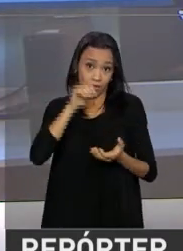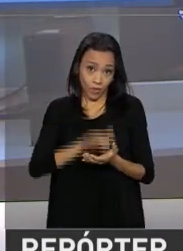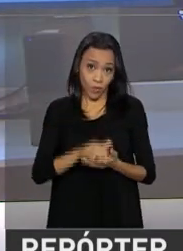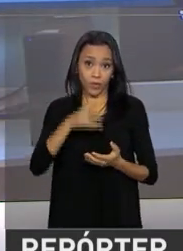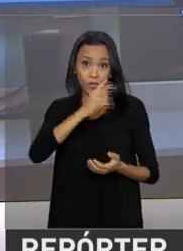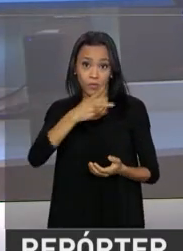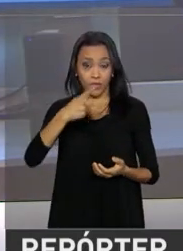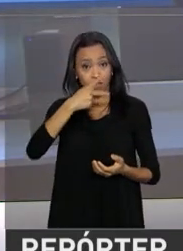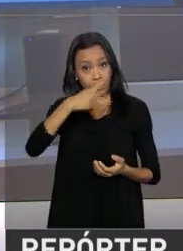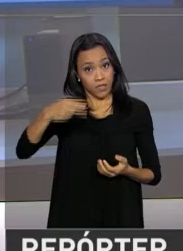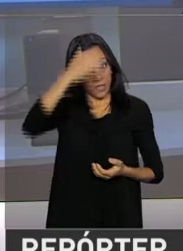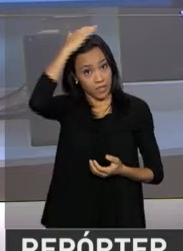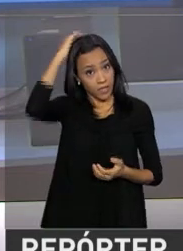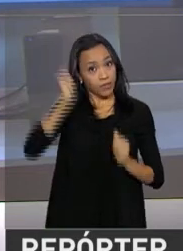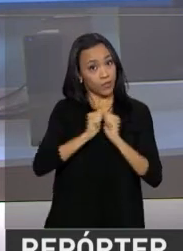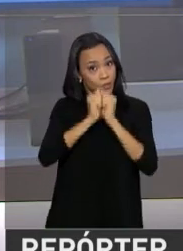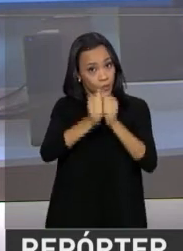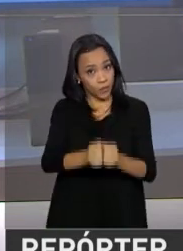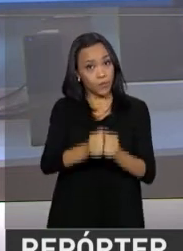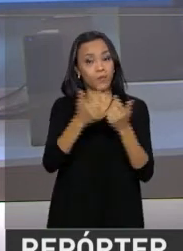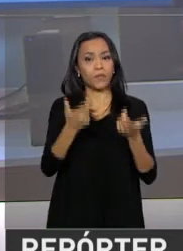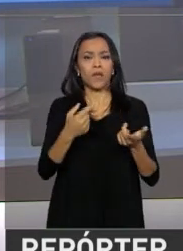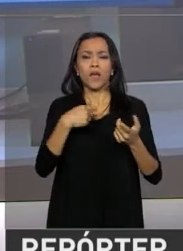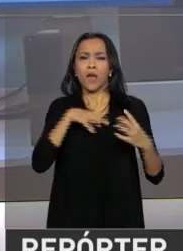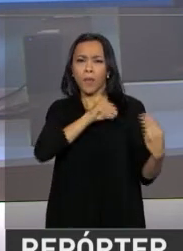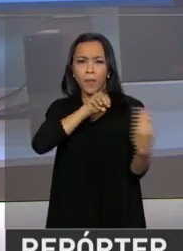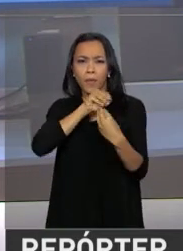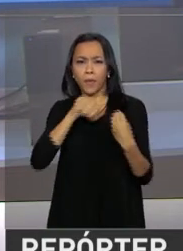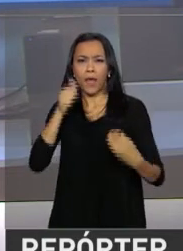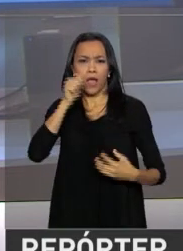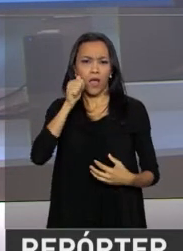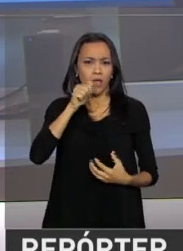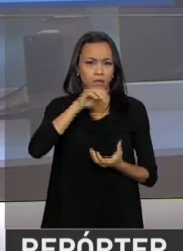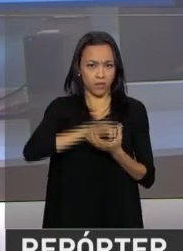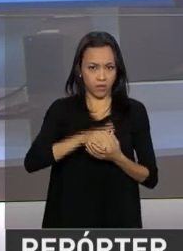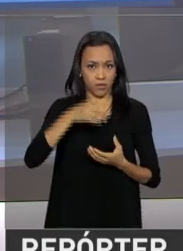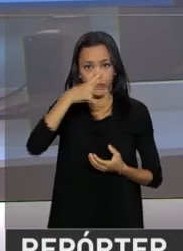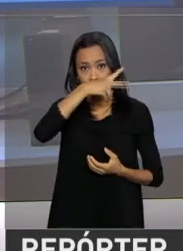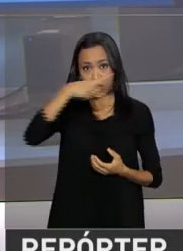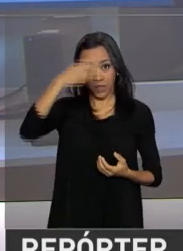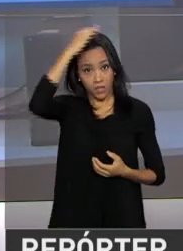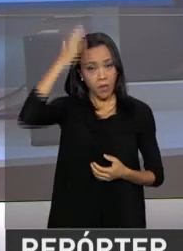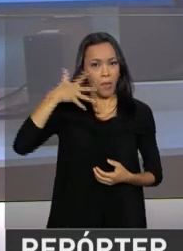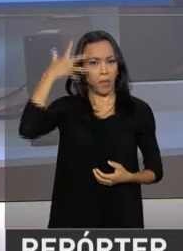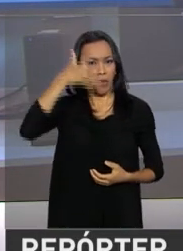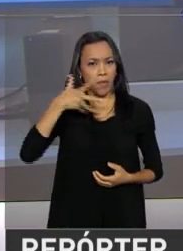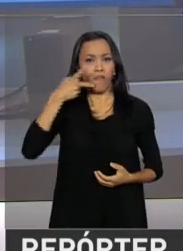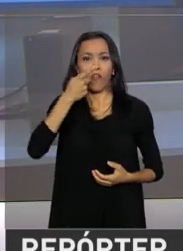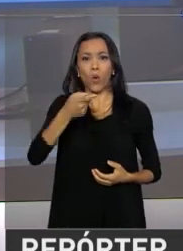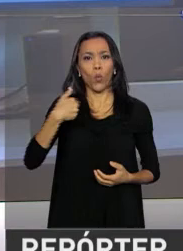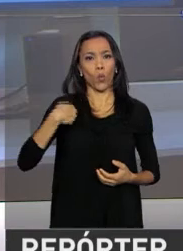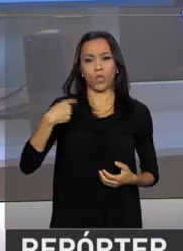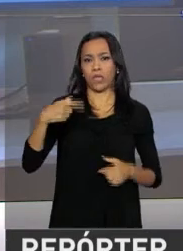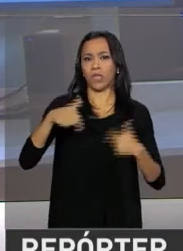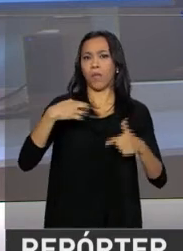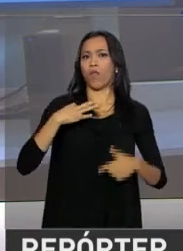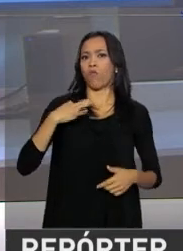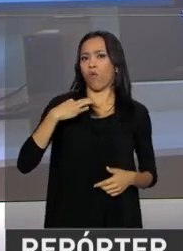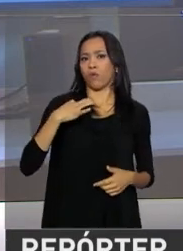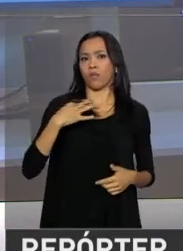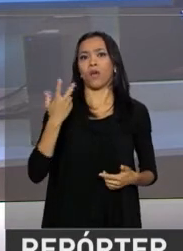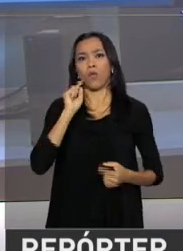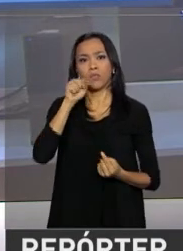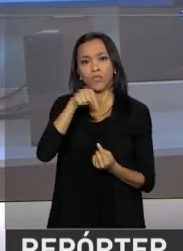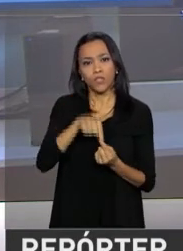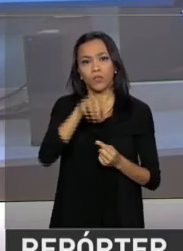temer como embaixador ao falar com os presentes a primeira dama afirmou que o trabalho dela será voluntária e voltado a